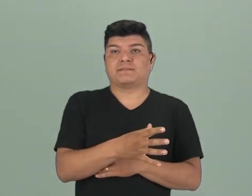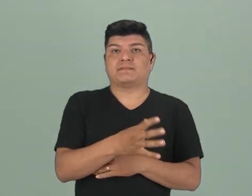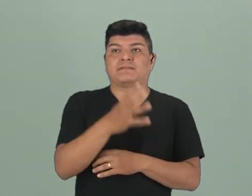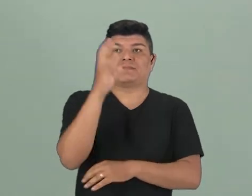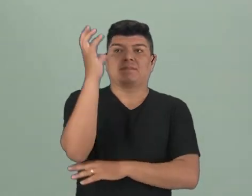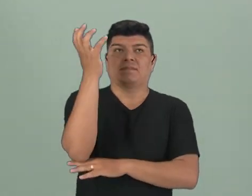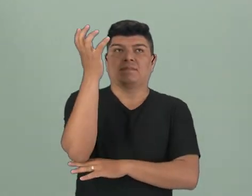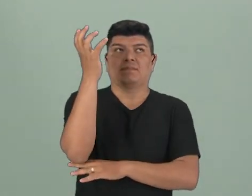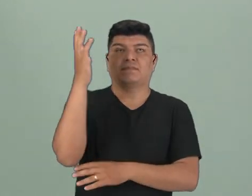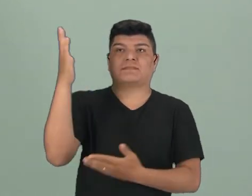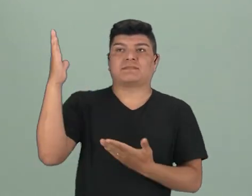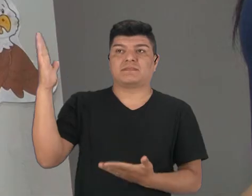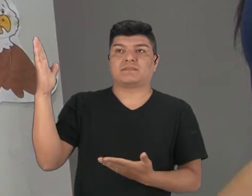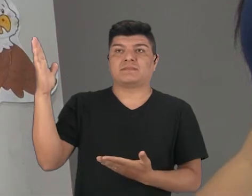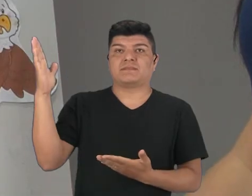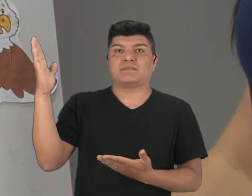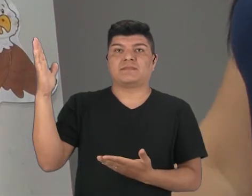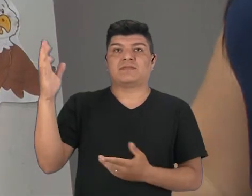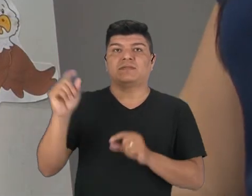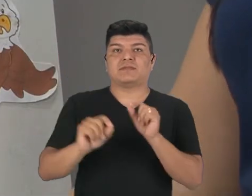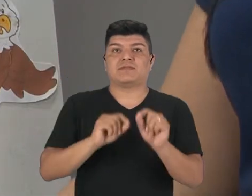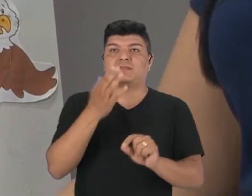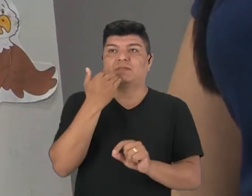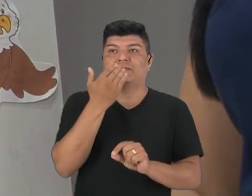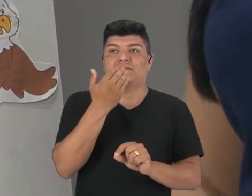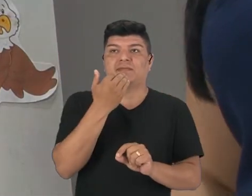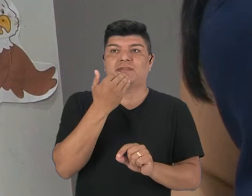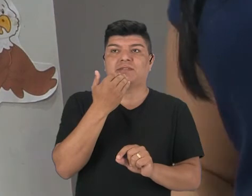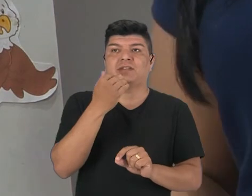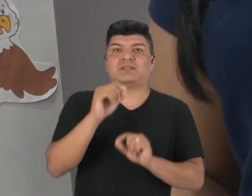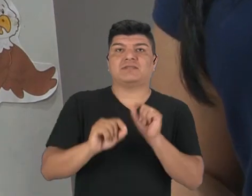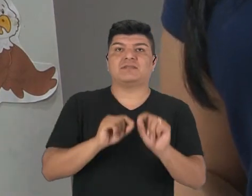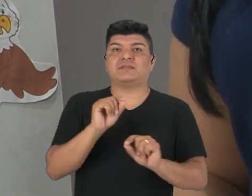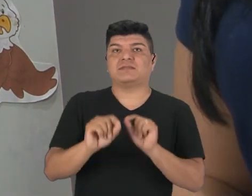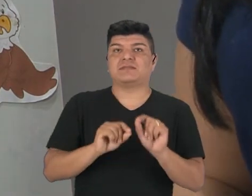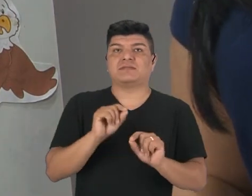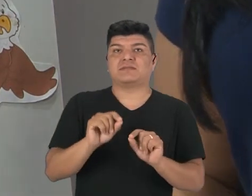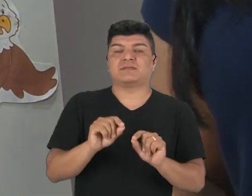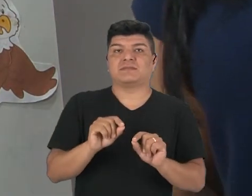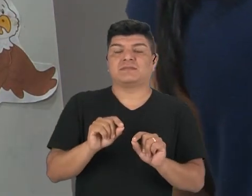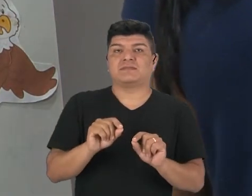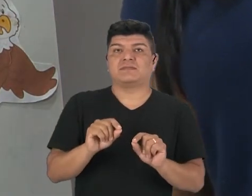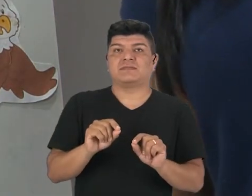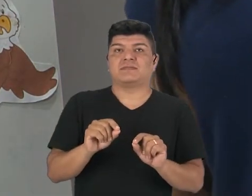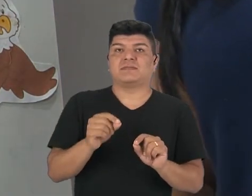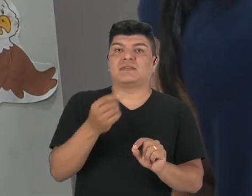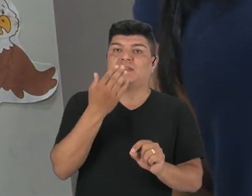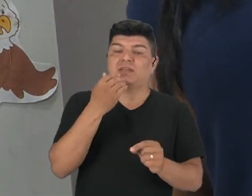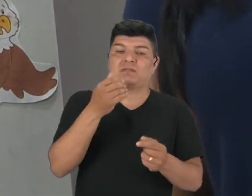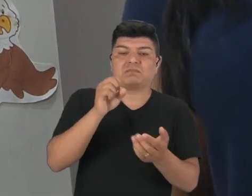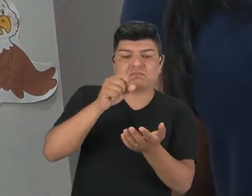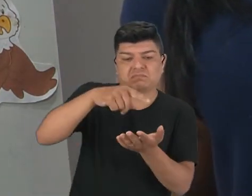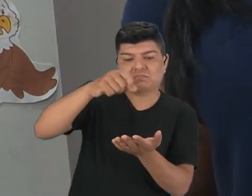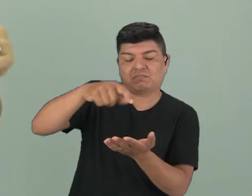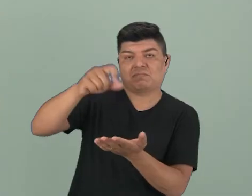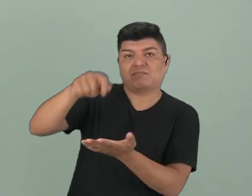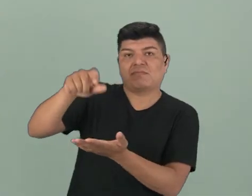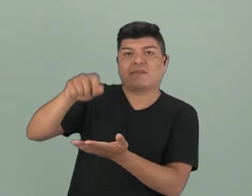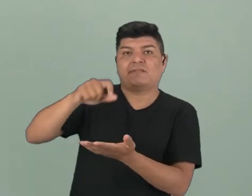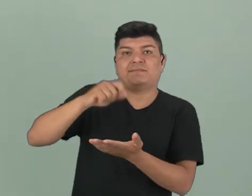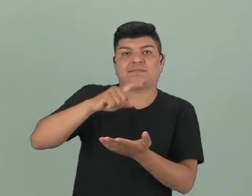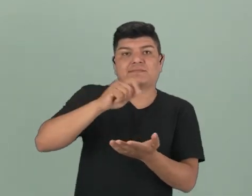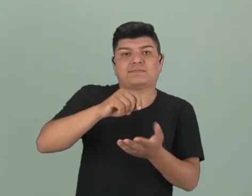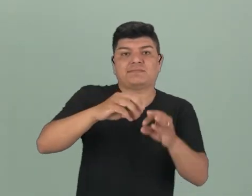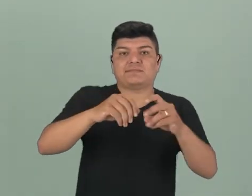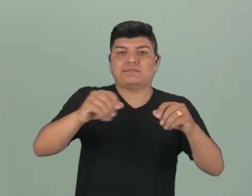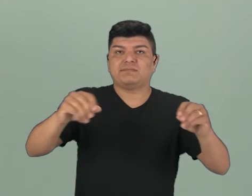árvore aqui. Quando cada um vai se alimentando, ele deixa alguns pedacinhos de alimento, algumas sementes no